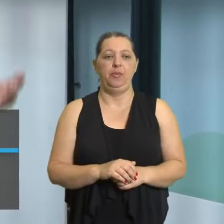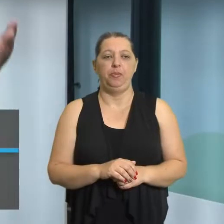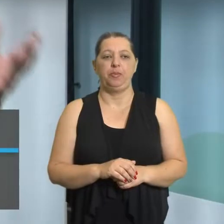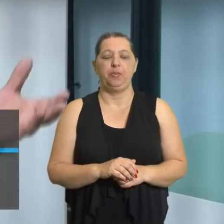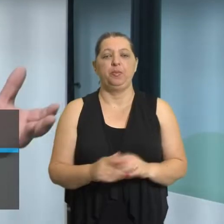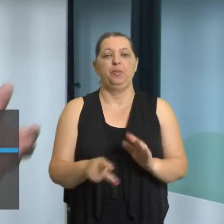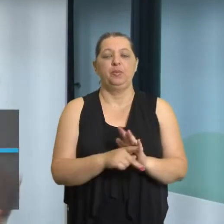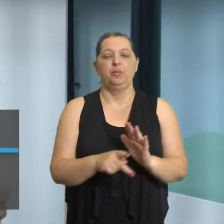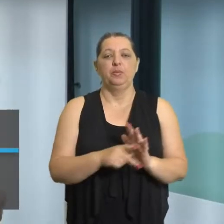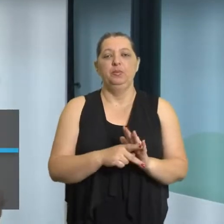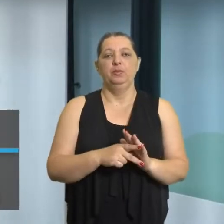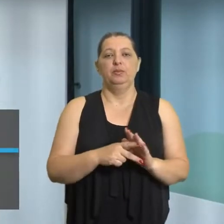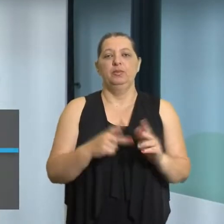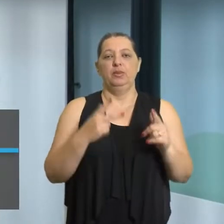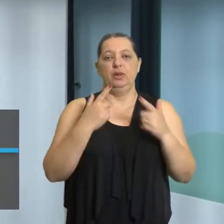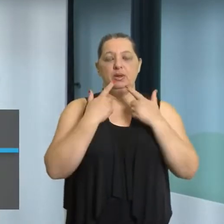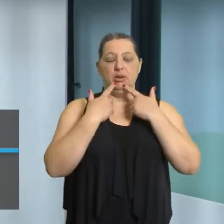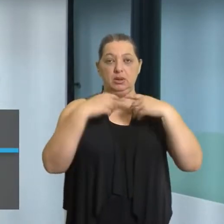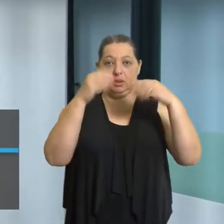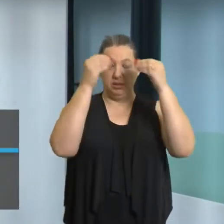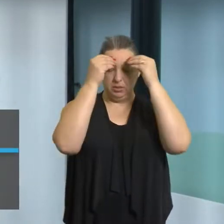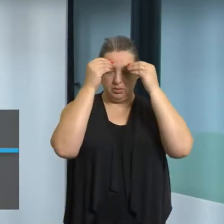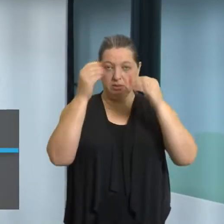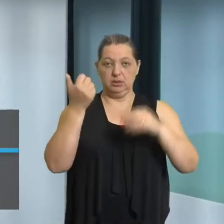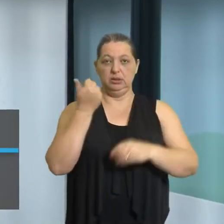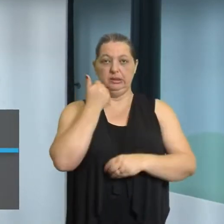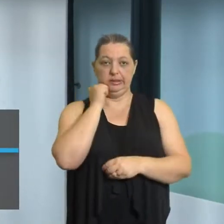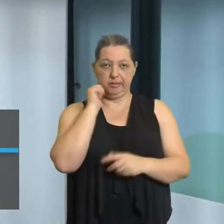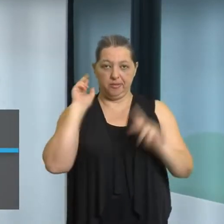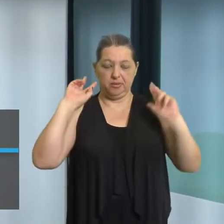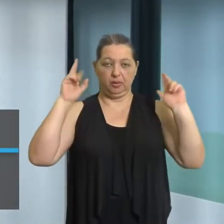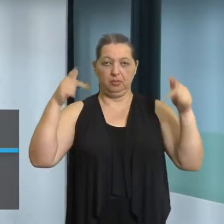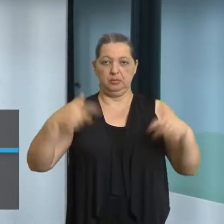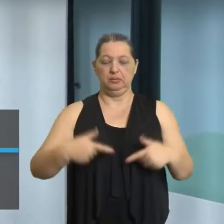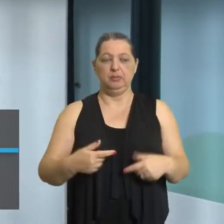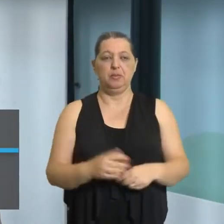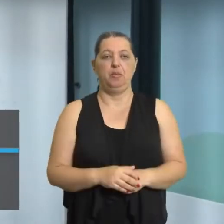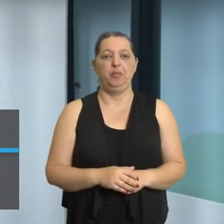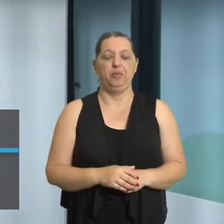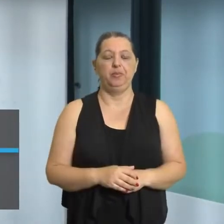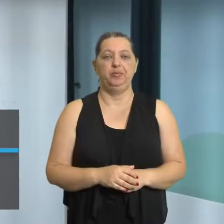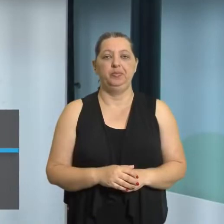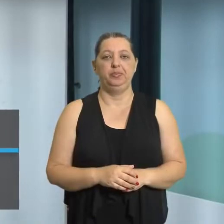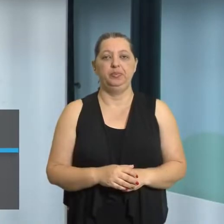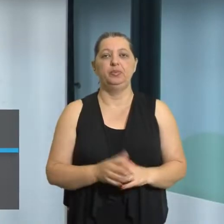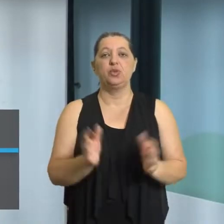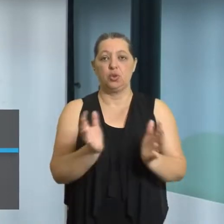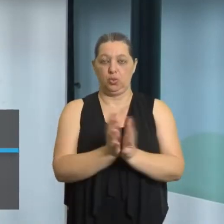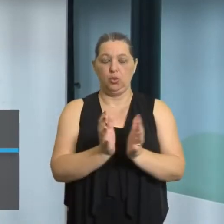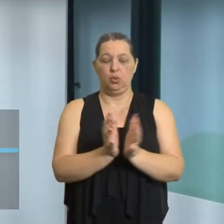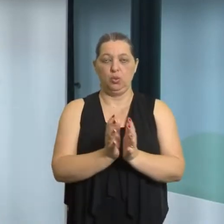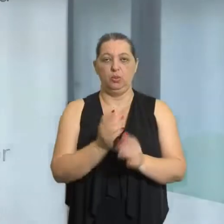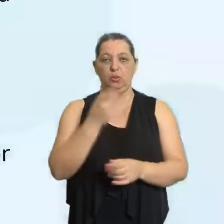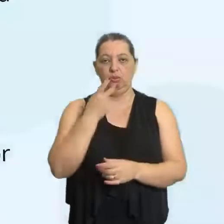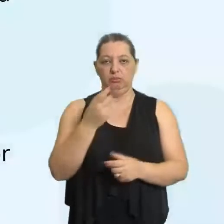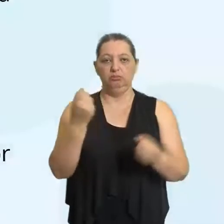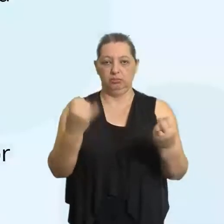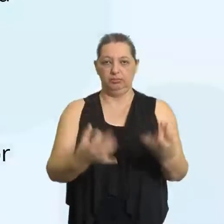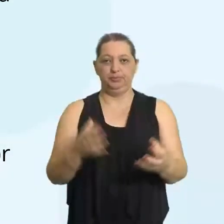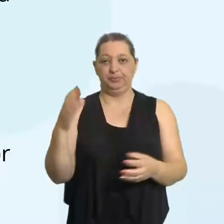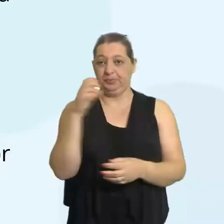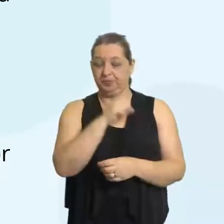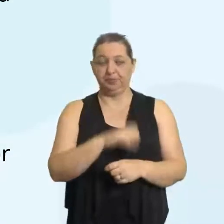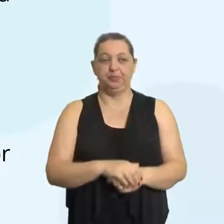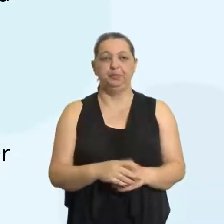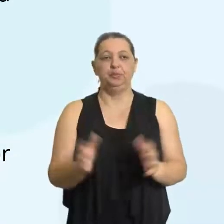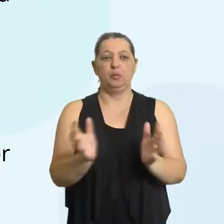linguagens humanas e além da nossa equipe aqui de ciências humanas e aí diretor para mim aqui por favor só para gente falar rapidamente da nossa